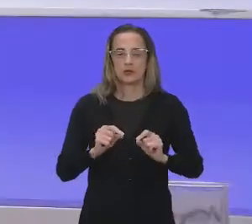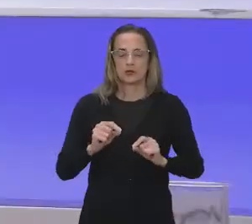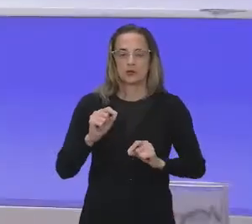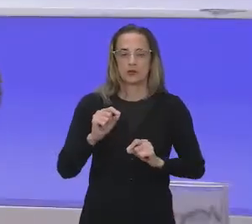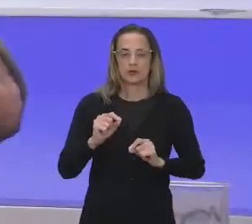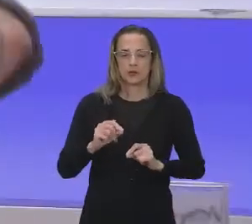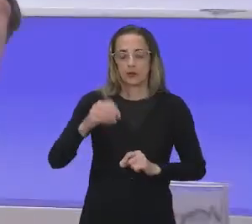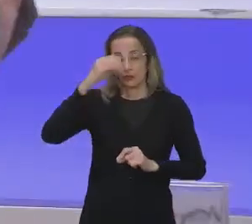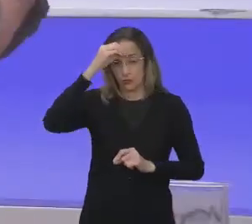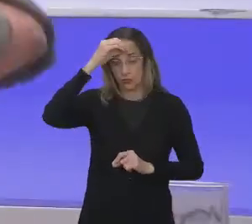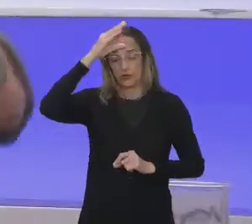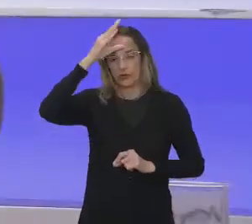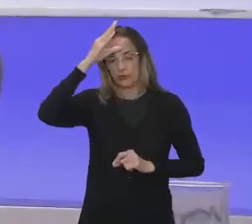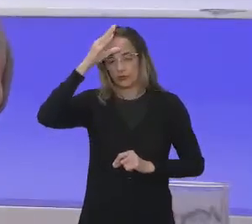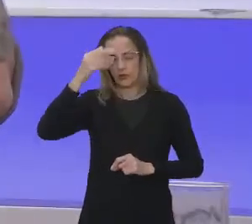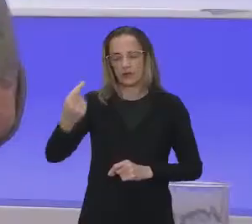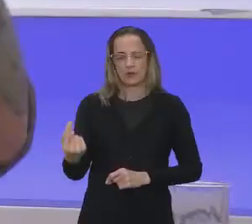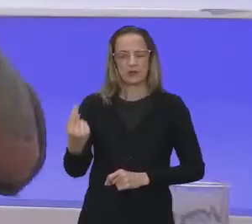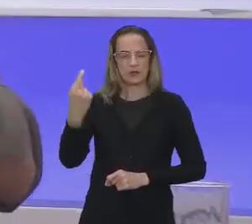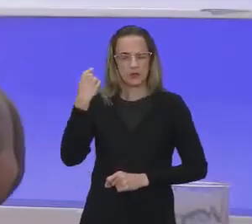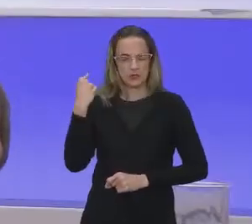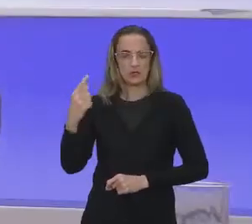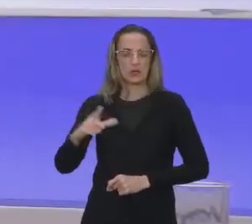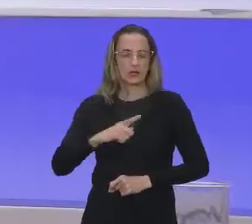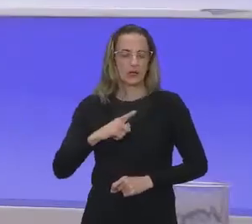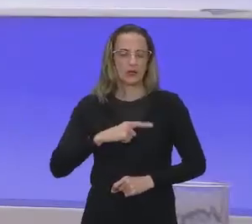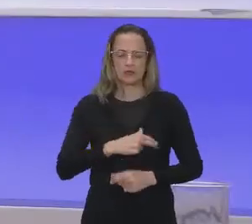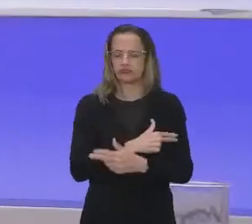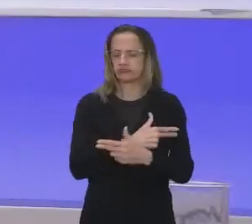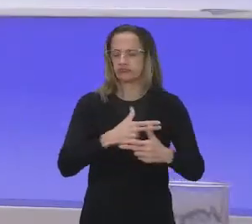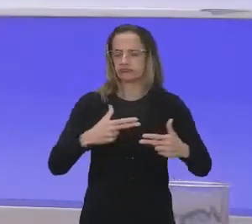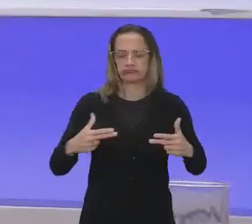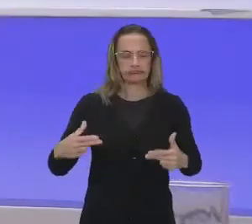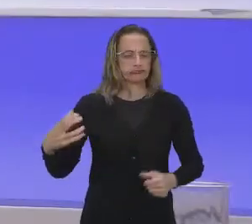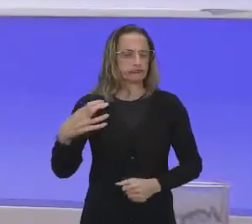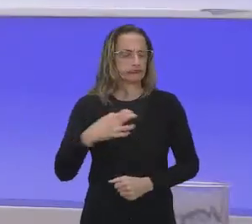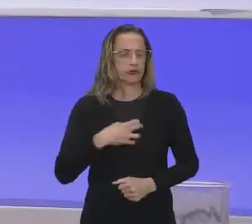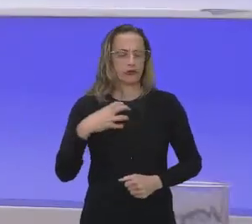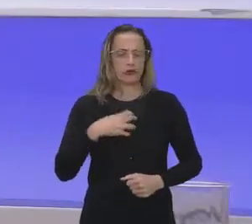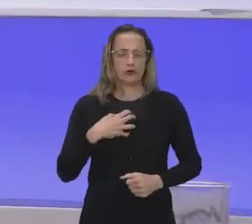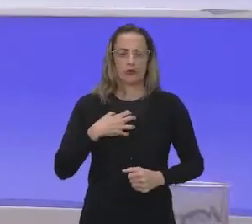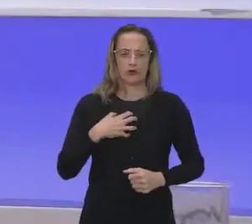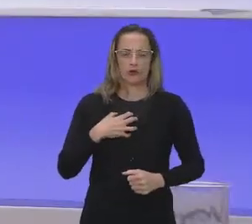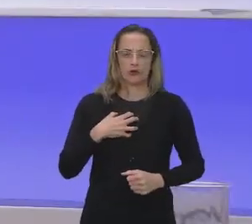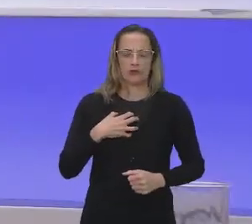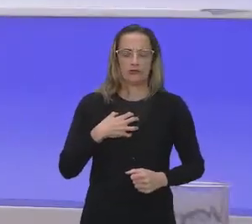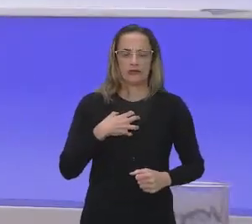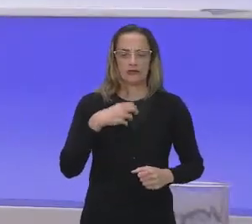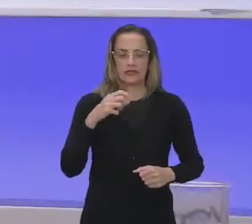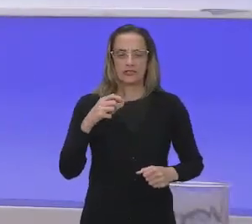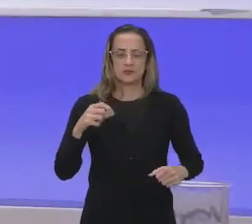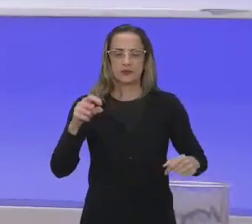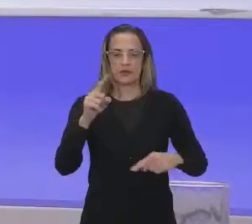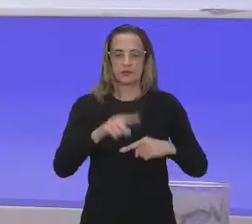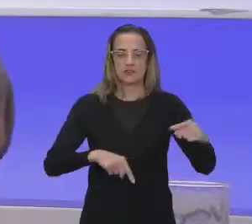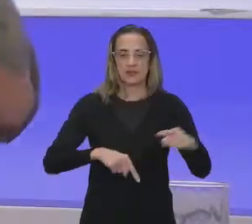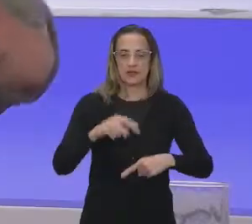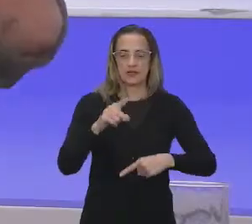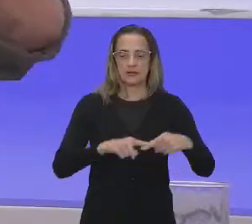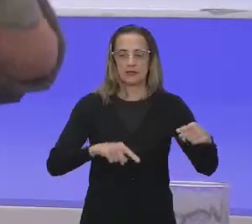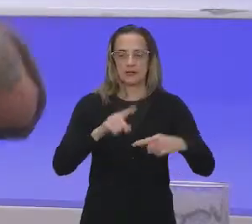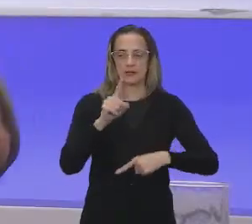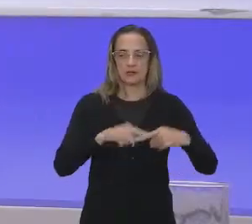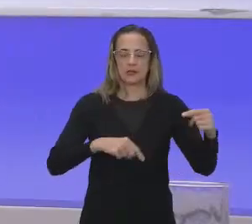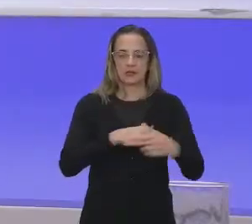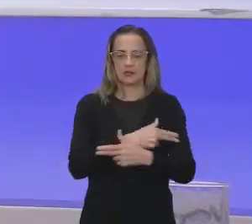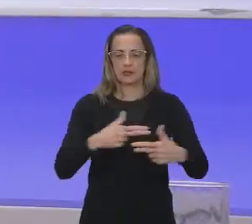os conhecimentos que haviam na época e com algumas formas de exploração de matérias-primas, a sociedade se desenvolveu